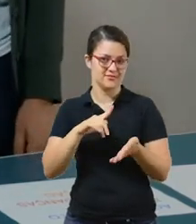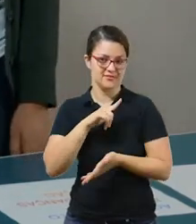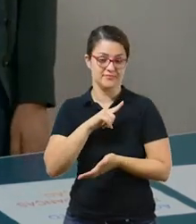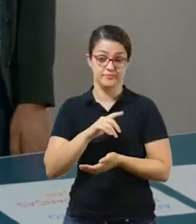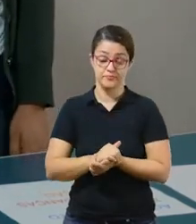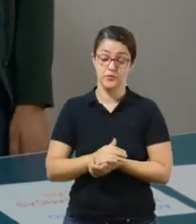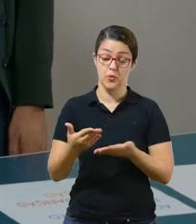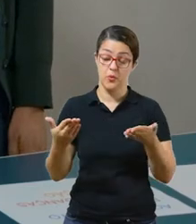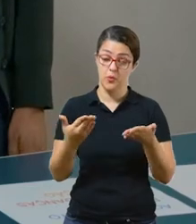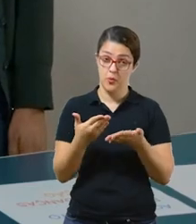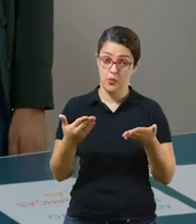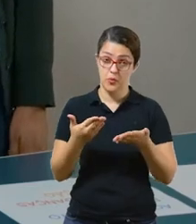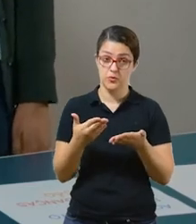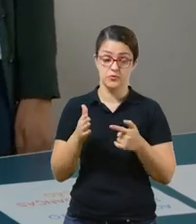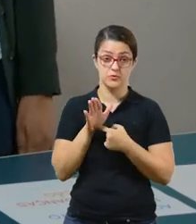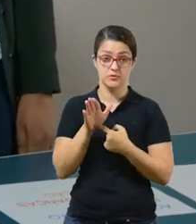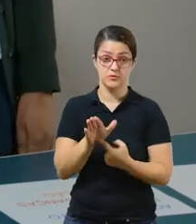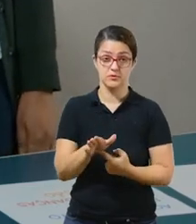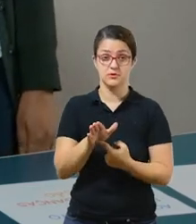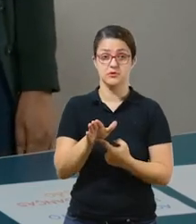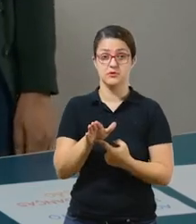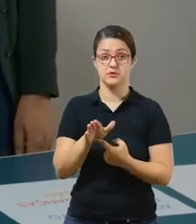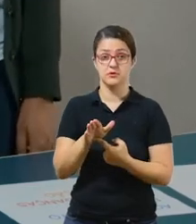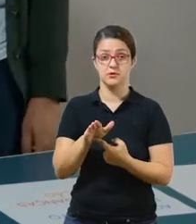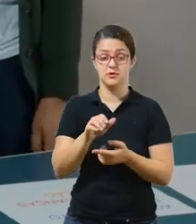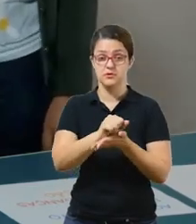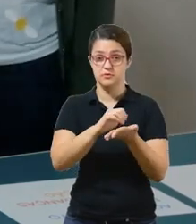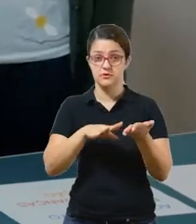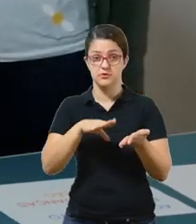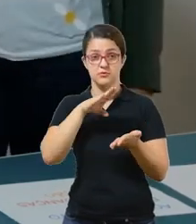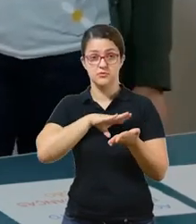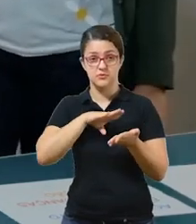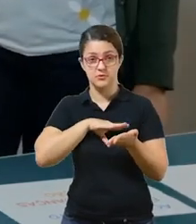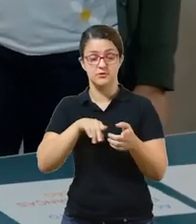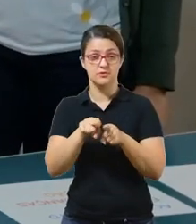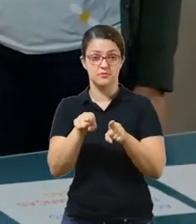apresentar as atividades de Língua Portuguesa e de Ciências da Natureza.